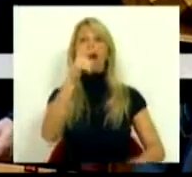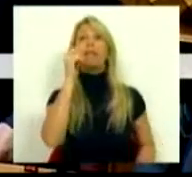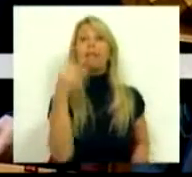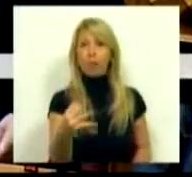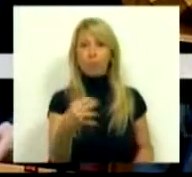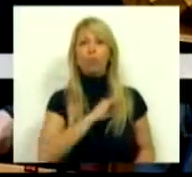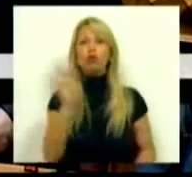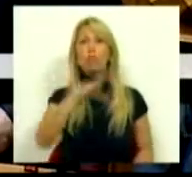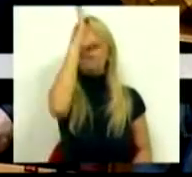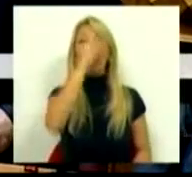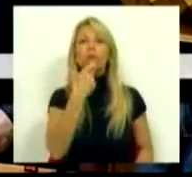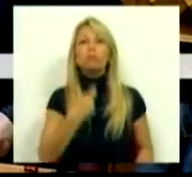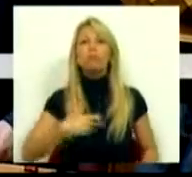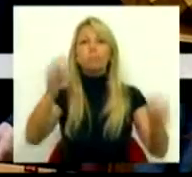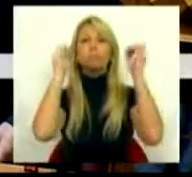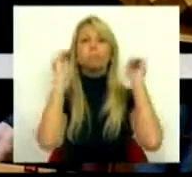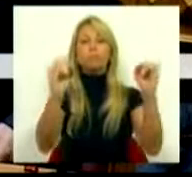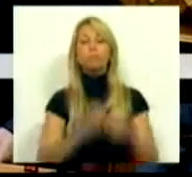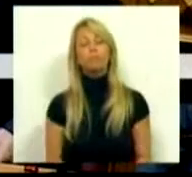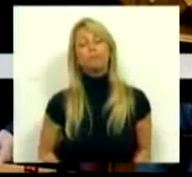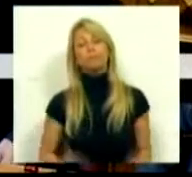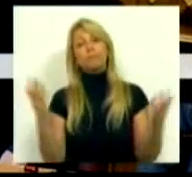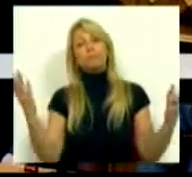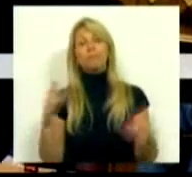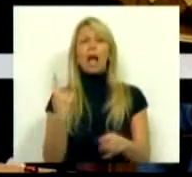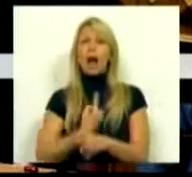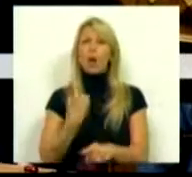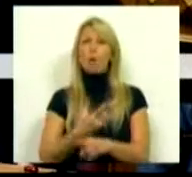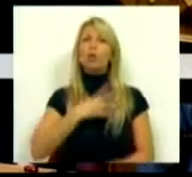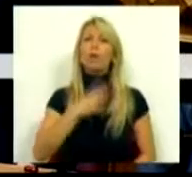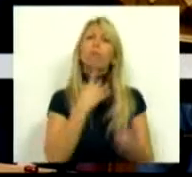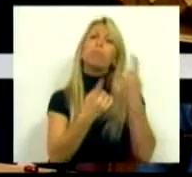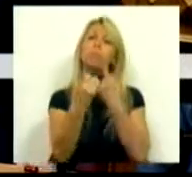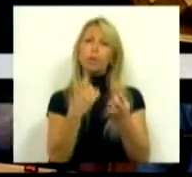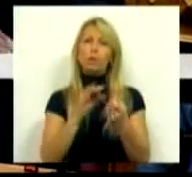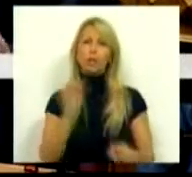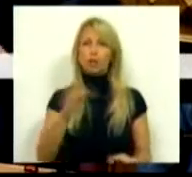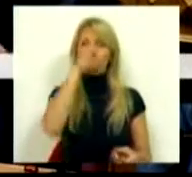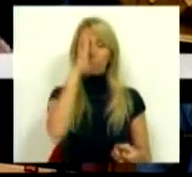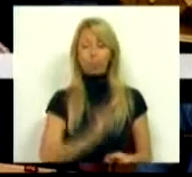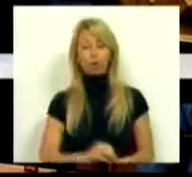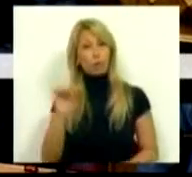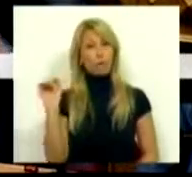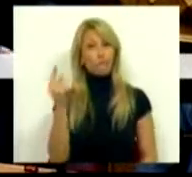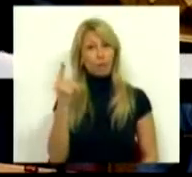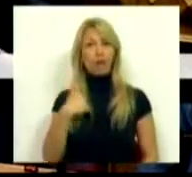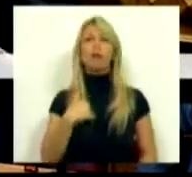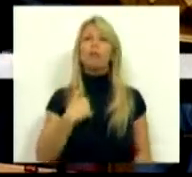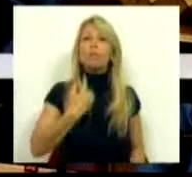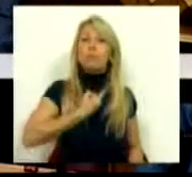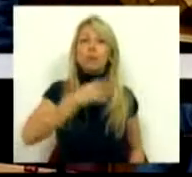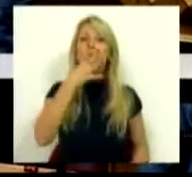não disse nada. Não tem nada para dizer. E há coisas que eu lhe quero perguntar, Sr. Primeiro-Ministro. A primeira eu devo dizer que não